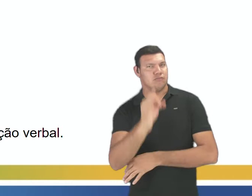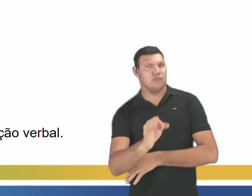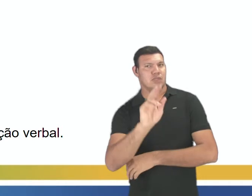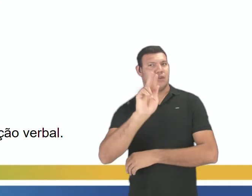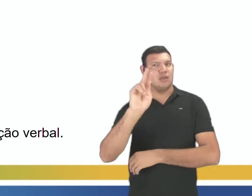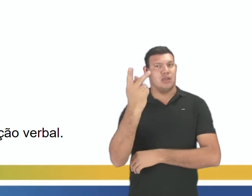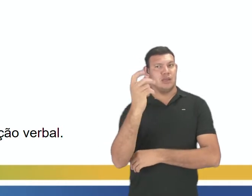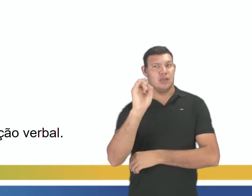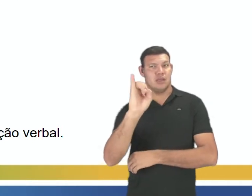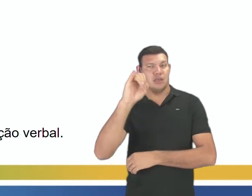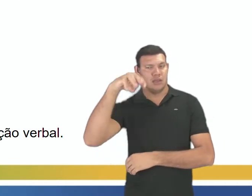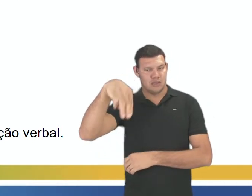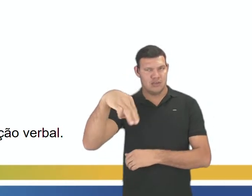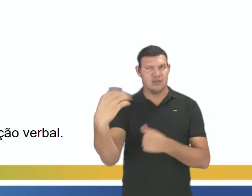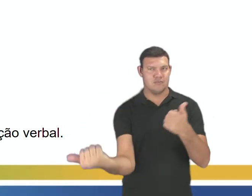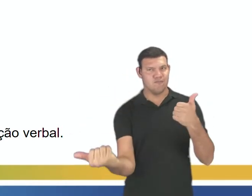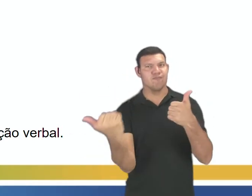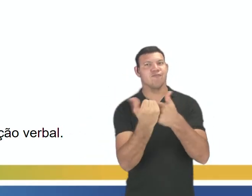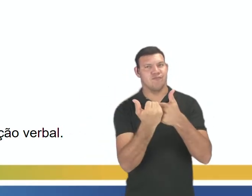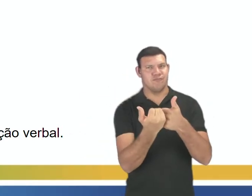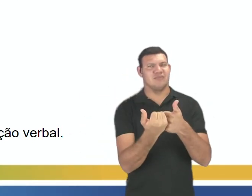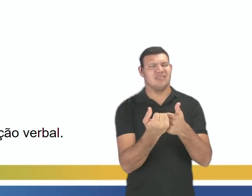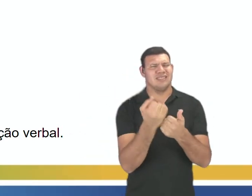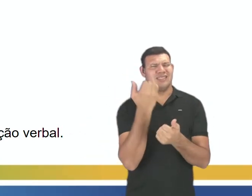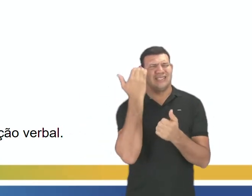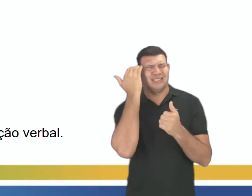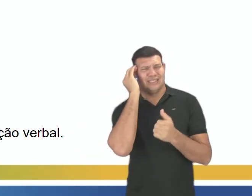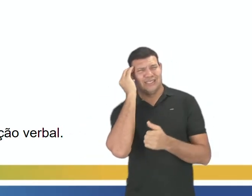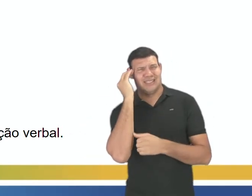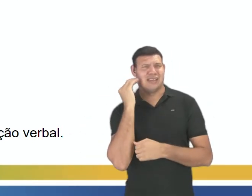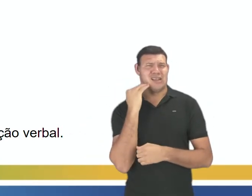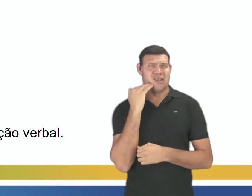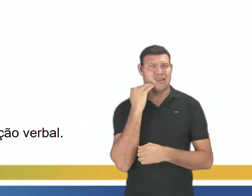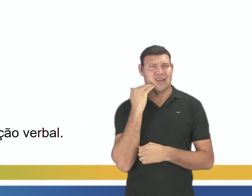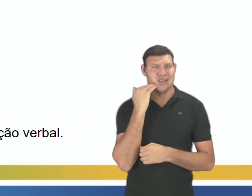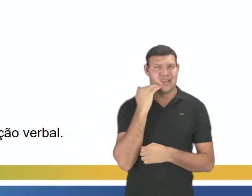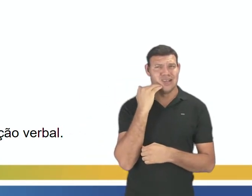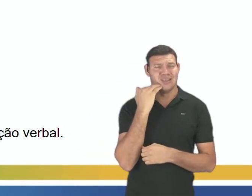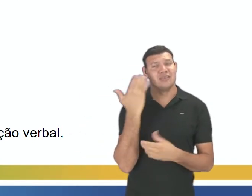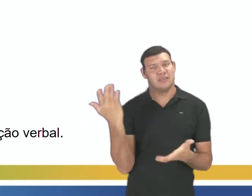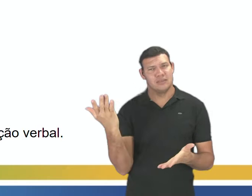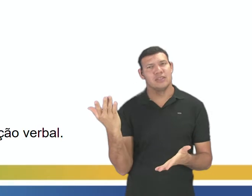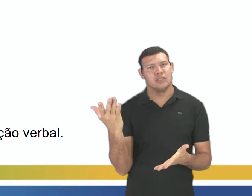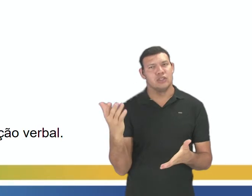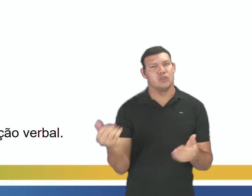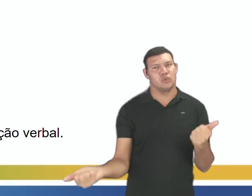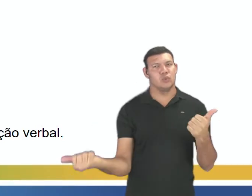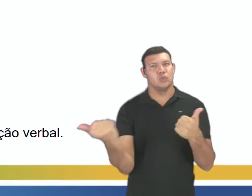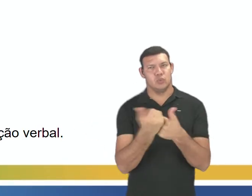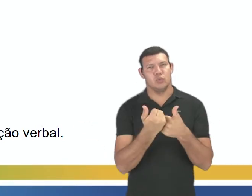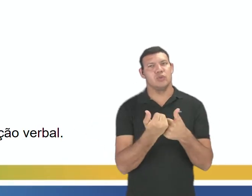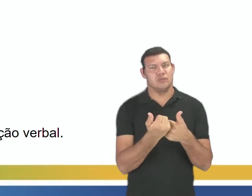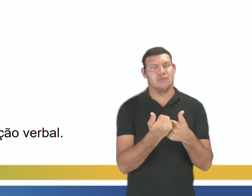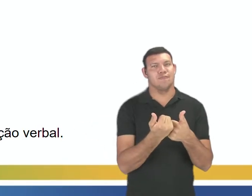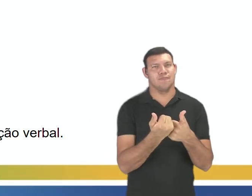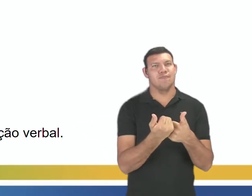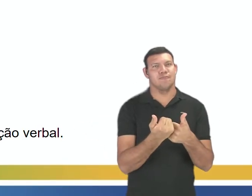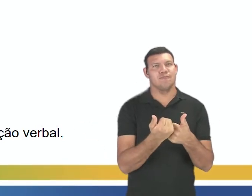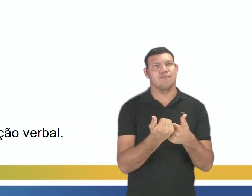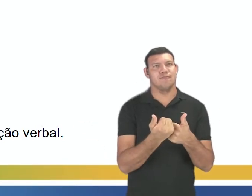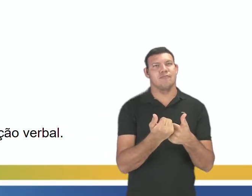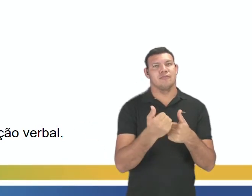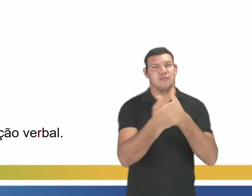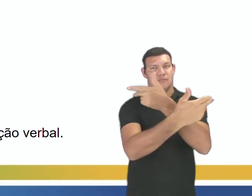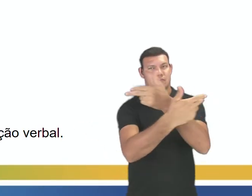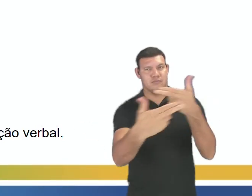ok? Se está difícil compreender, só lembra, depois de verbos e preposições, nós vamos utilizar um object pronoun e não um pronome sujeito, ou